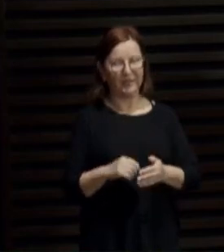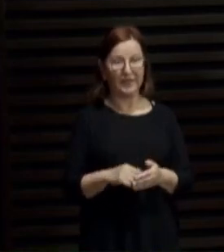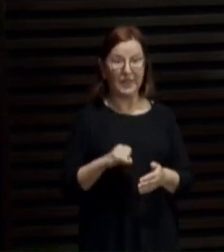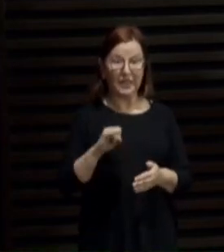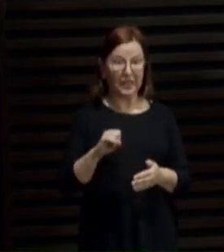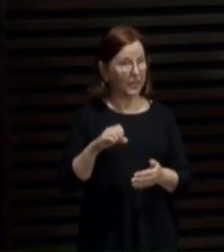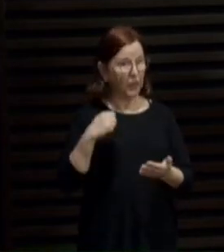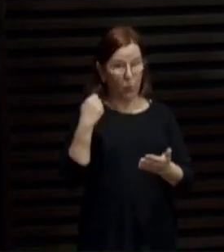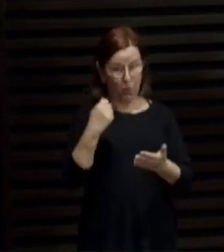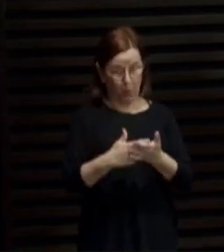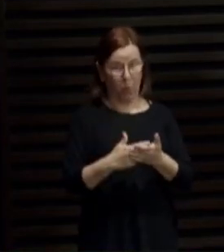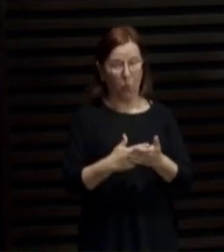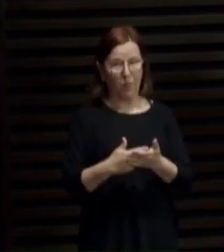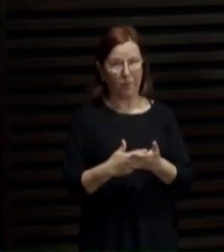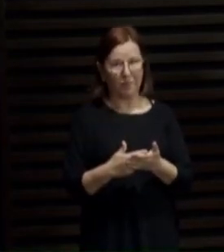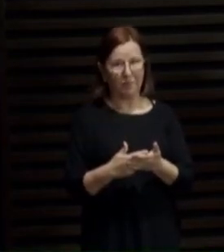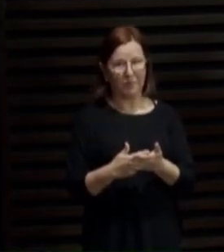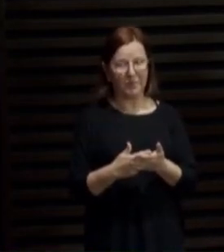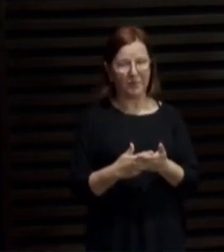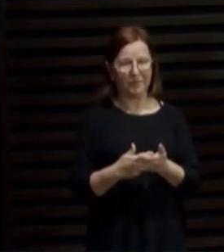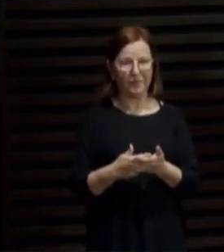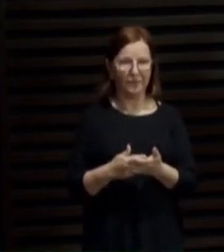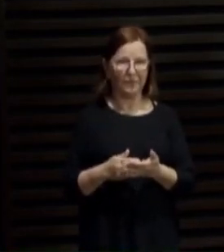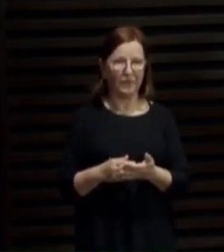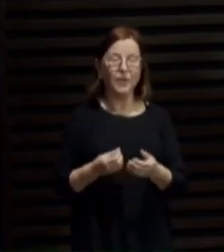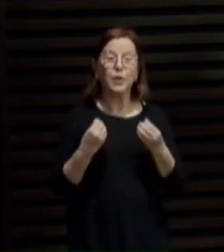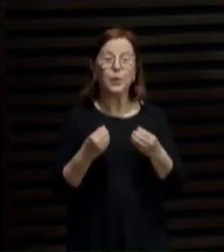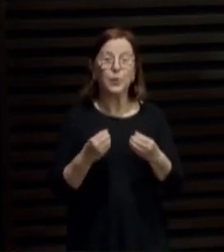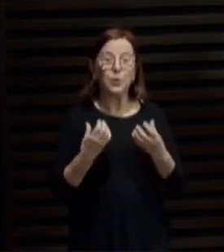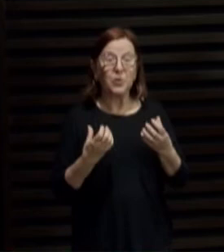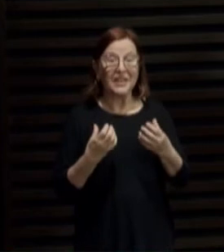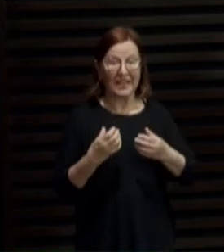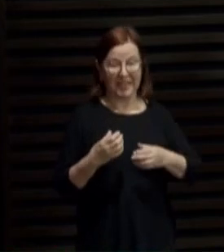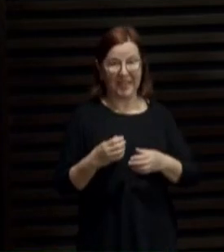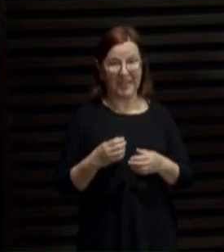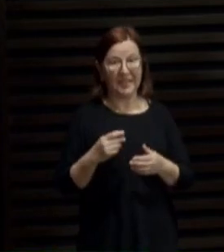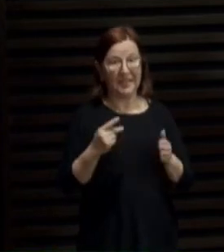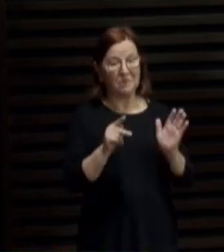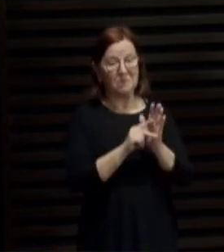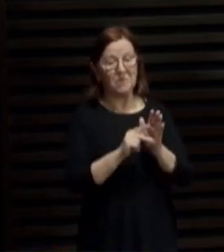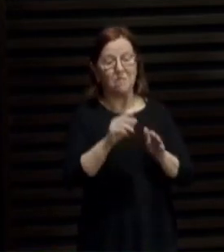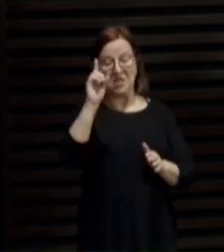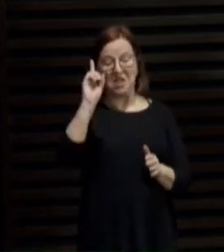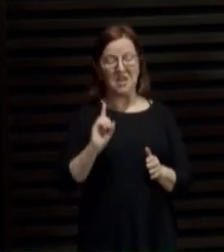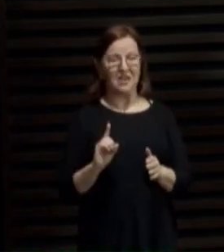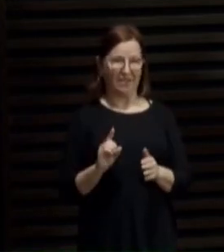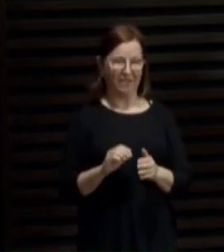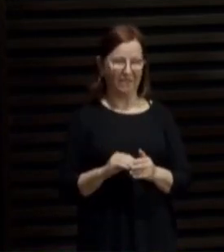para exigir os seus direitos. Isso é meio difícil, porque achar quem é que está superior, eu sei, Deus